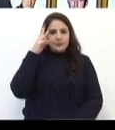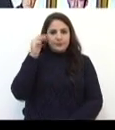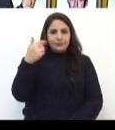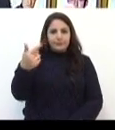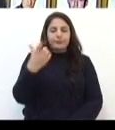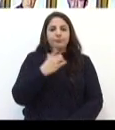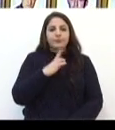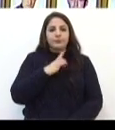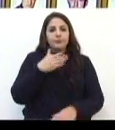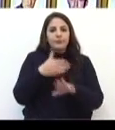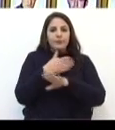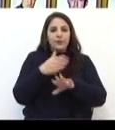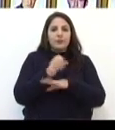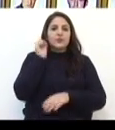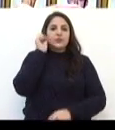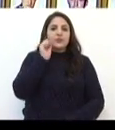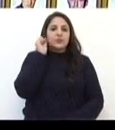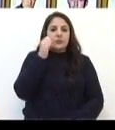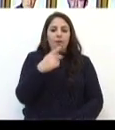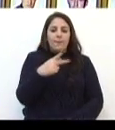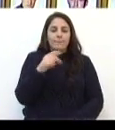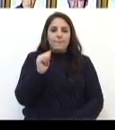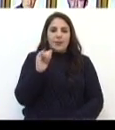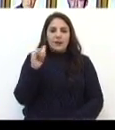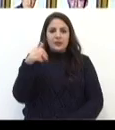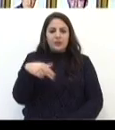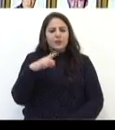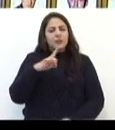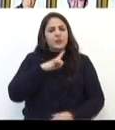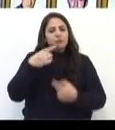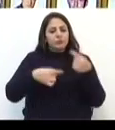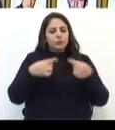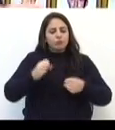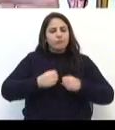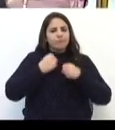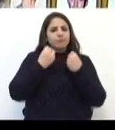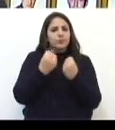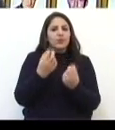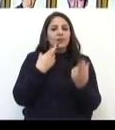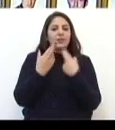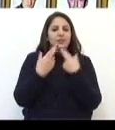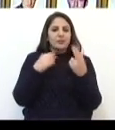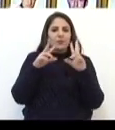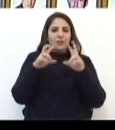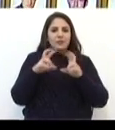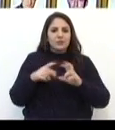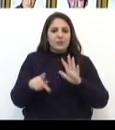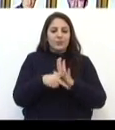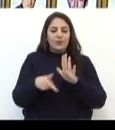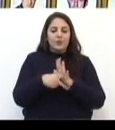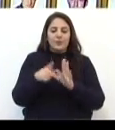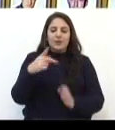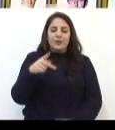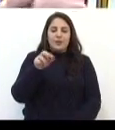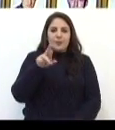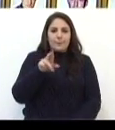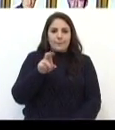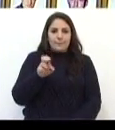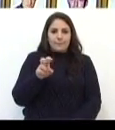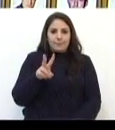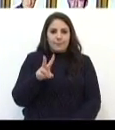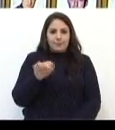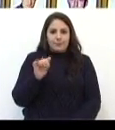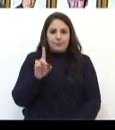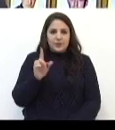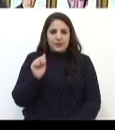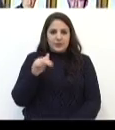presença do senador Paim, que estará discutindo muito fortemente aqui a questão da Previdência e a quebradeira que está